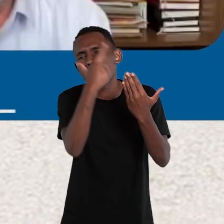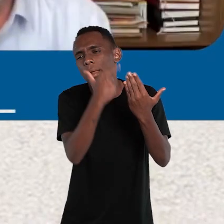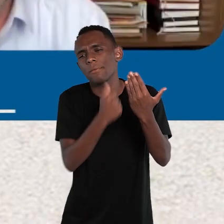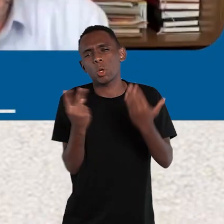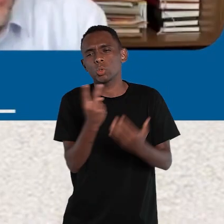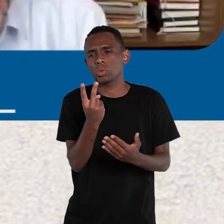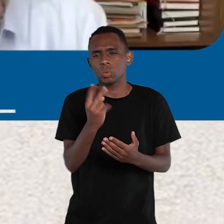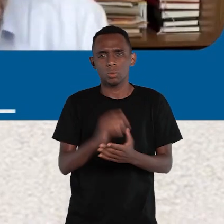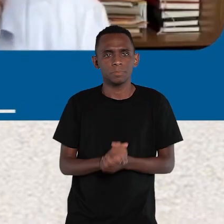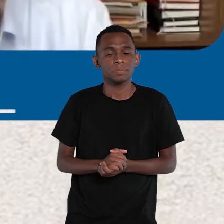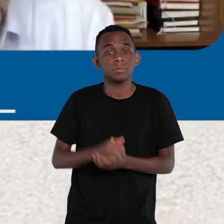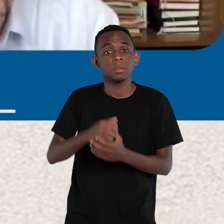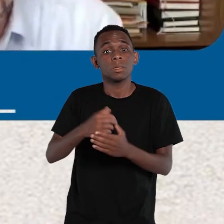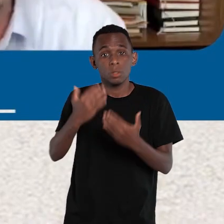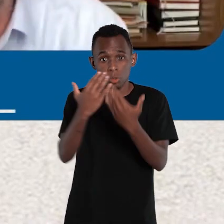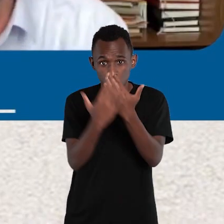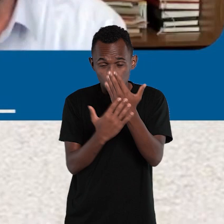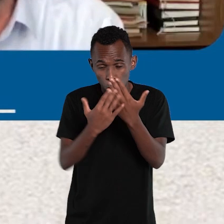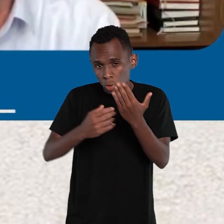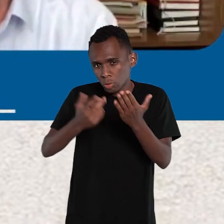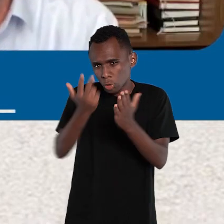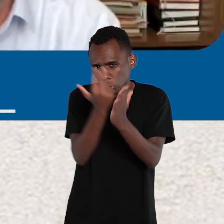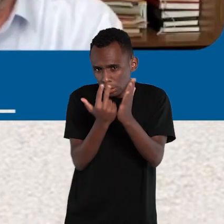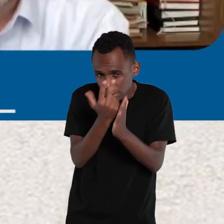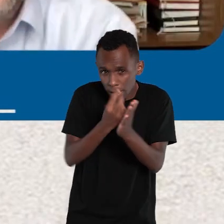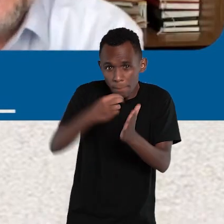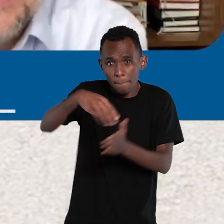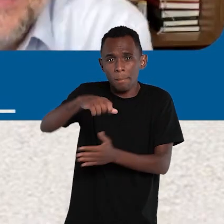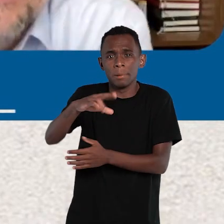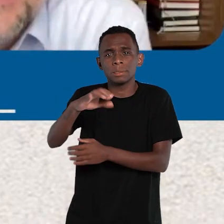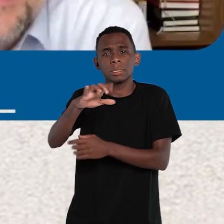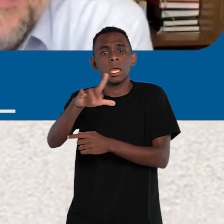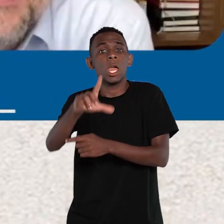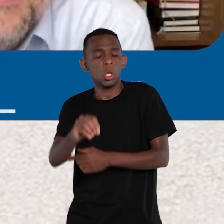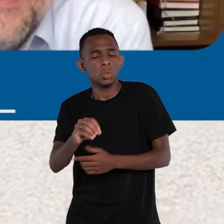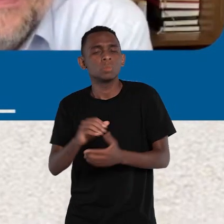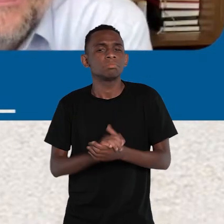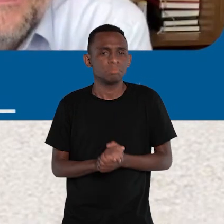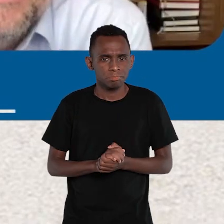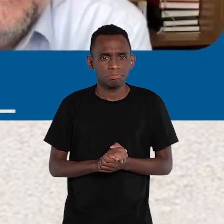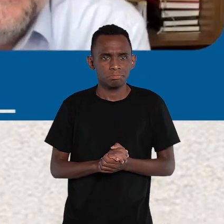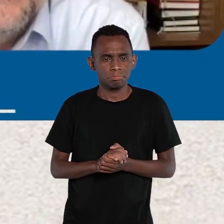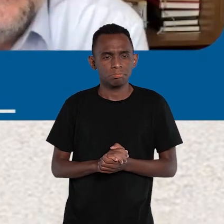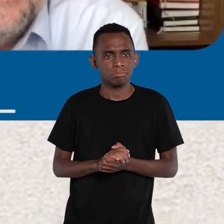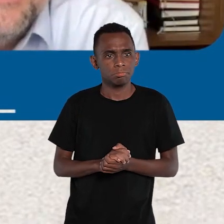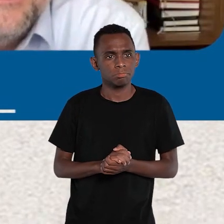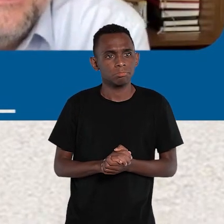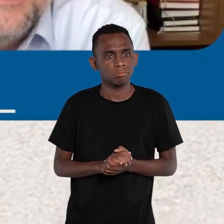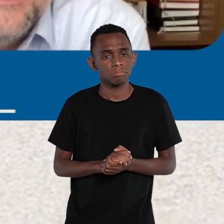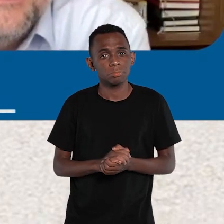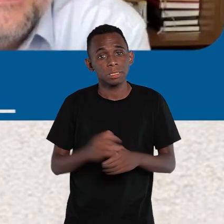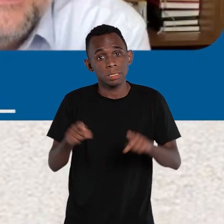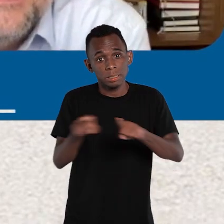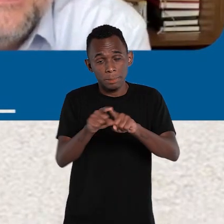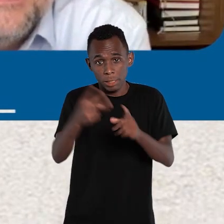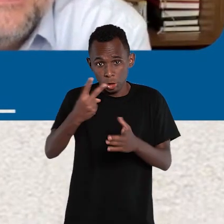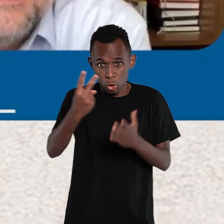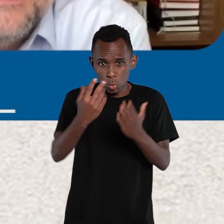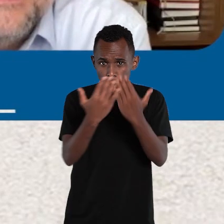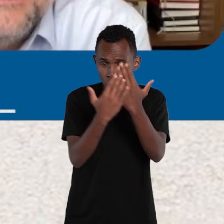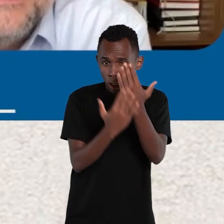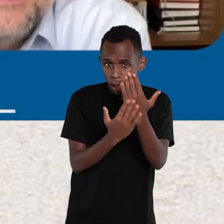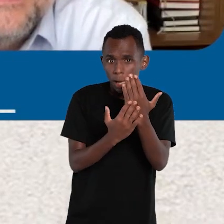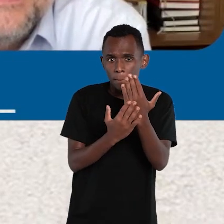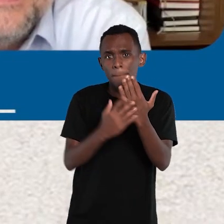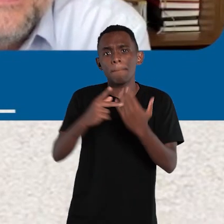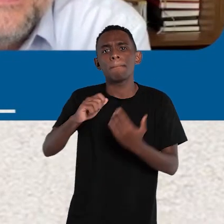Esplendor. O mesmo ilustrador é o Marcelo Tolentino. Né? E contracapa, pós-fácil, ou contra, né, do